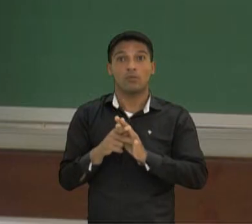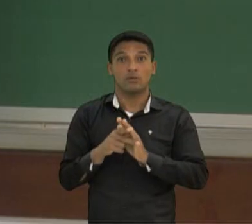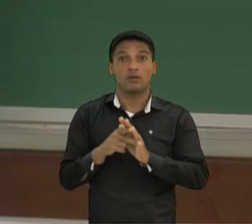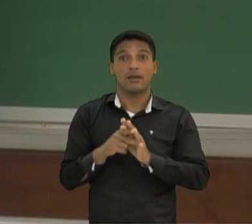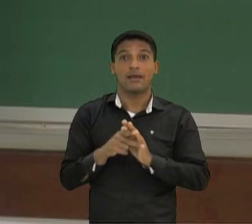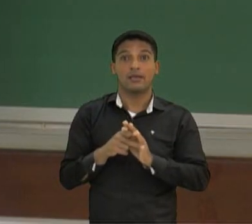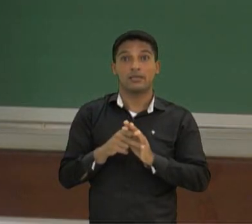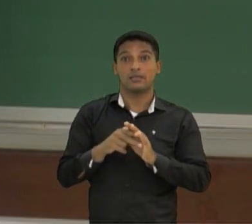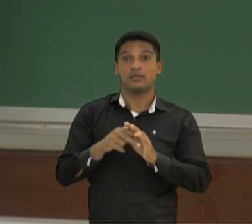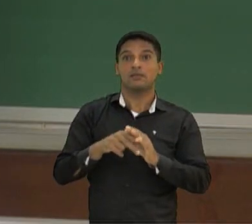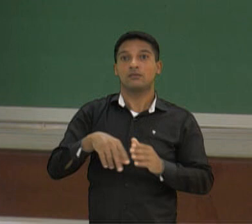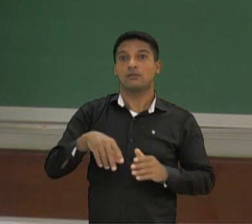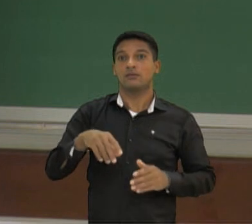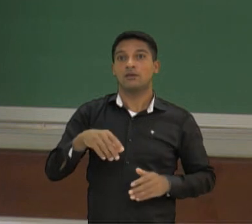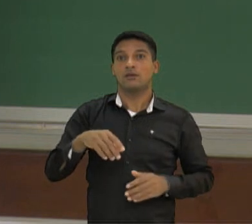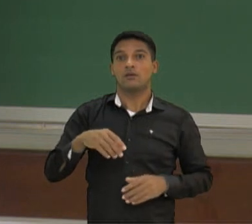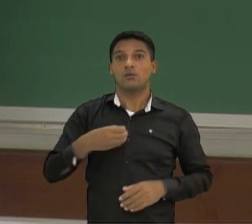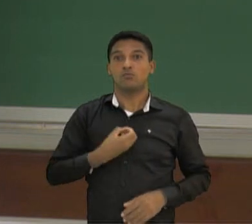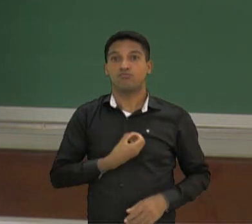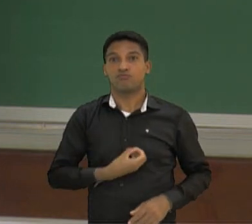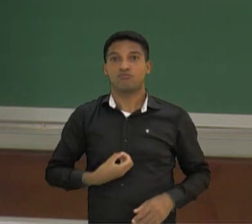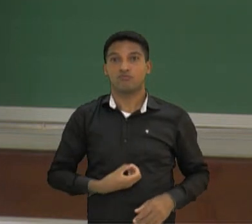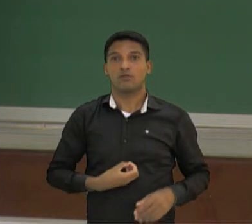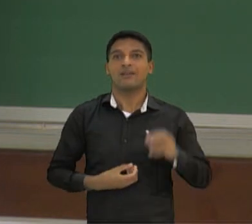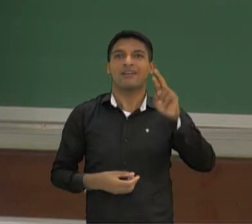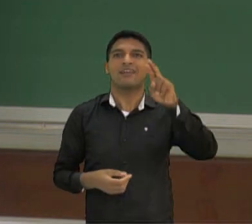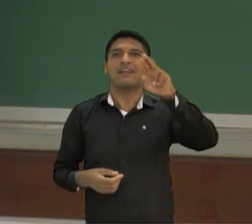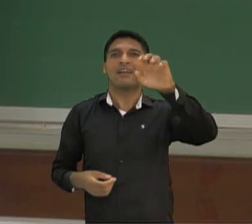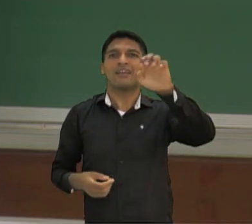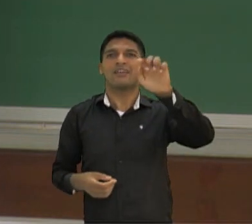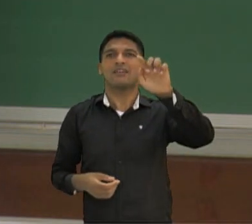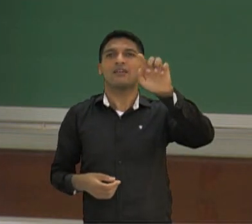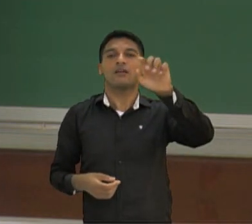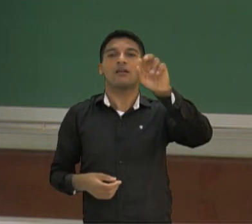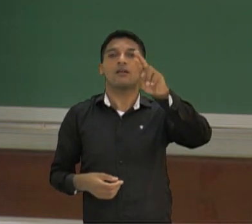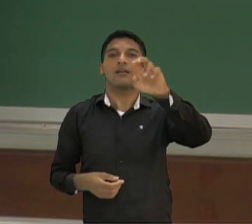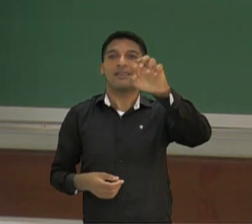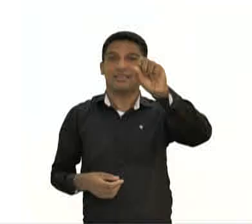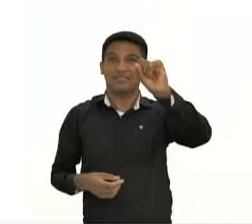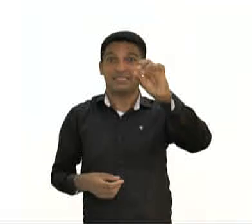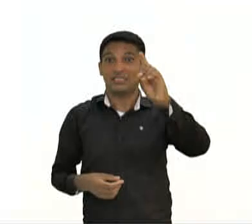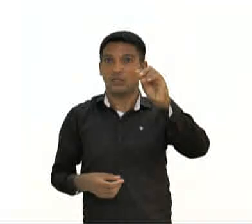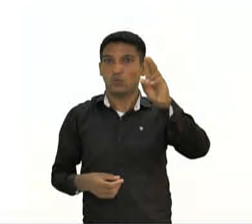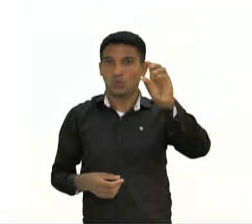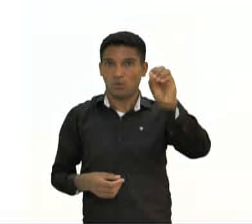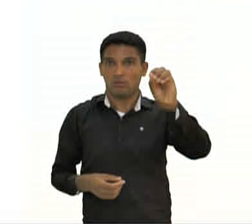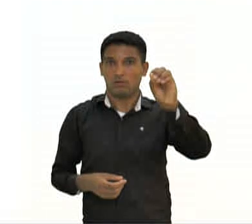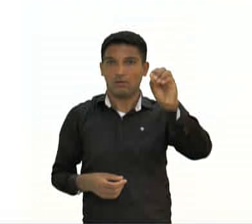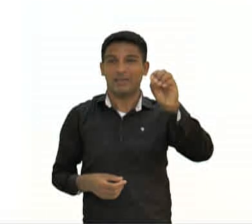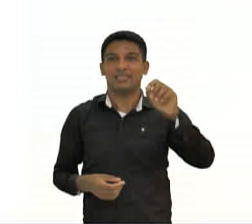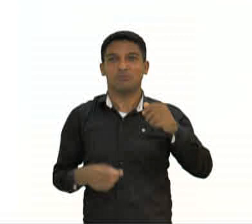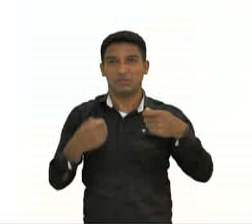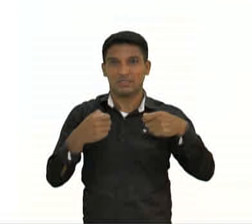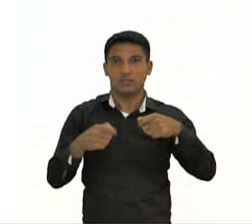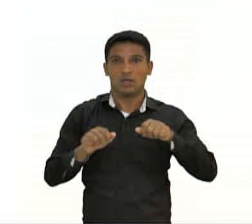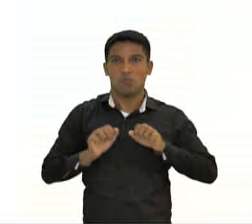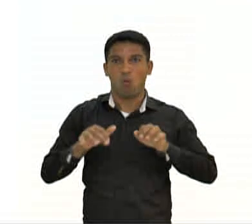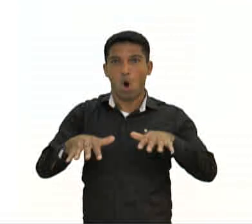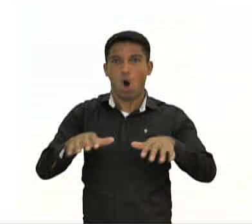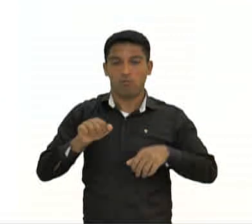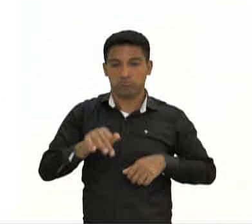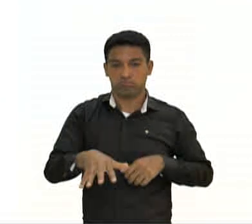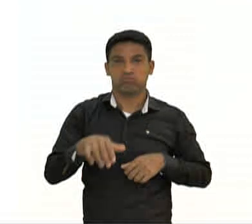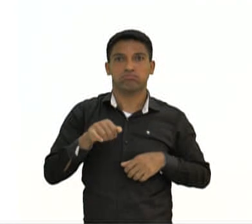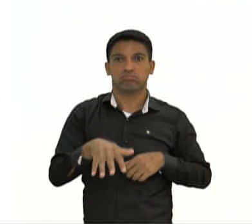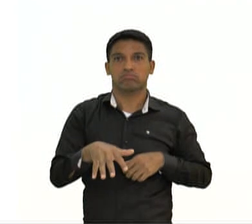e respiratório, os resíduos do nosso corpo de maneira geral, são eliminados pelo sistema excretor? Acertou. E agora você vai